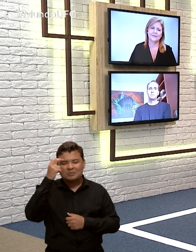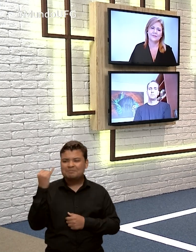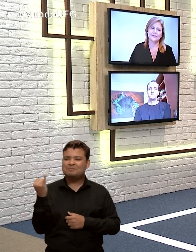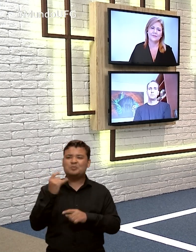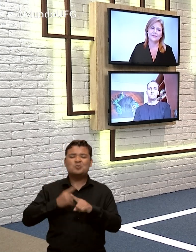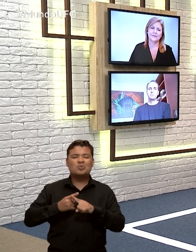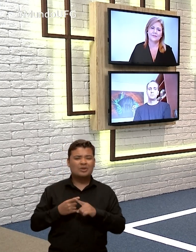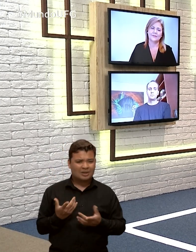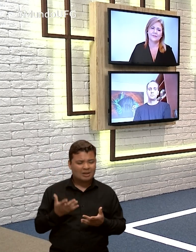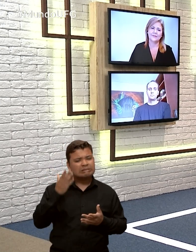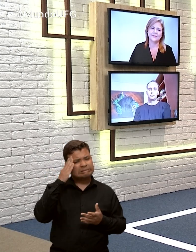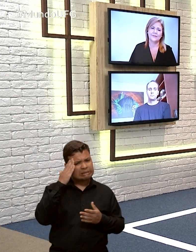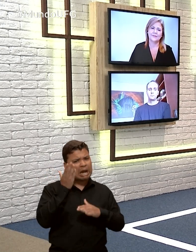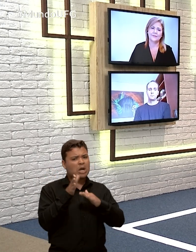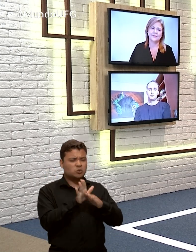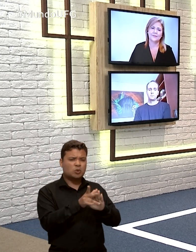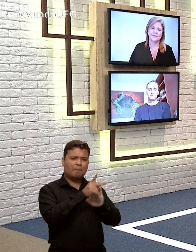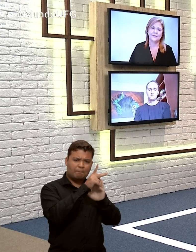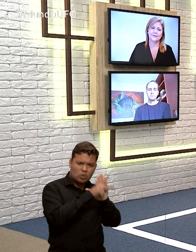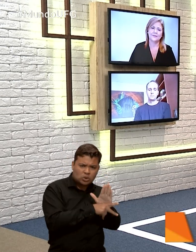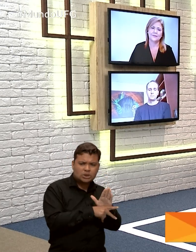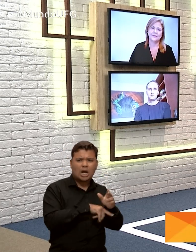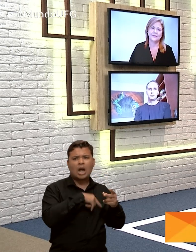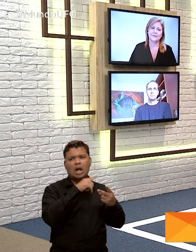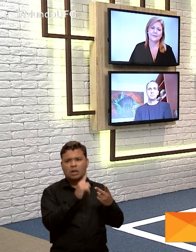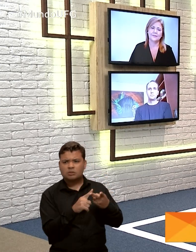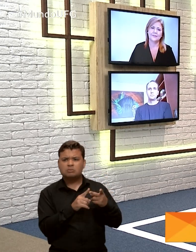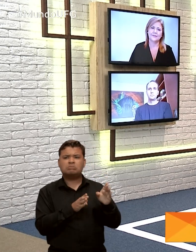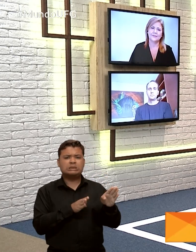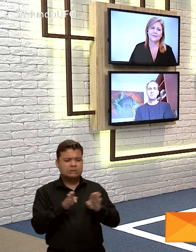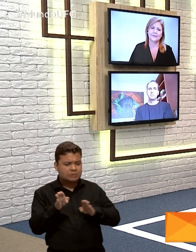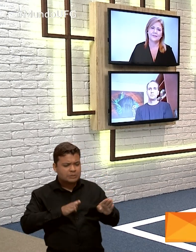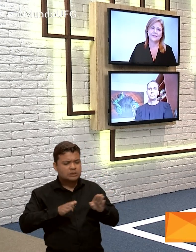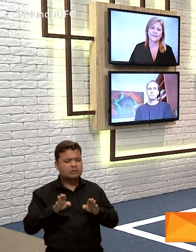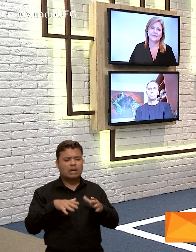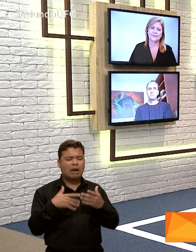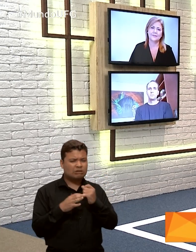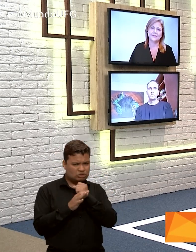esse, que a acessibilidade, garantir a acessibilidade?